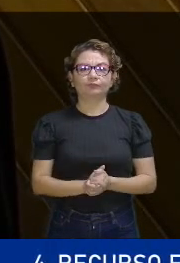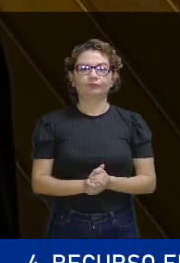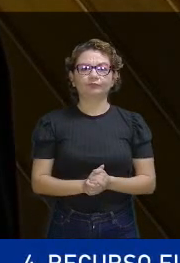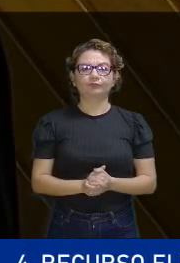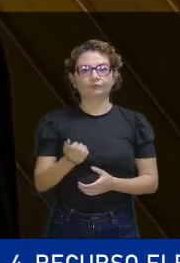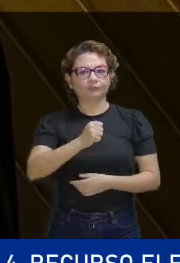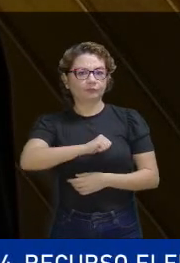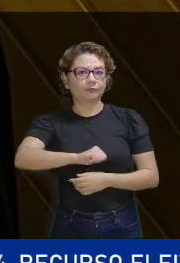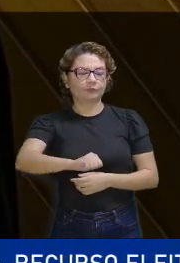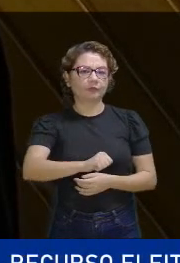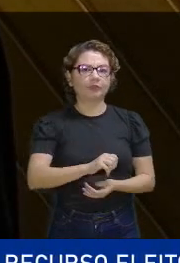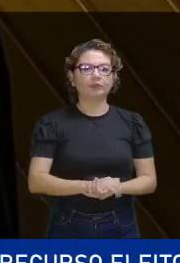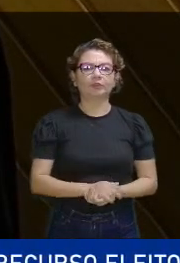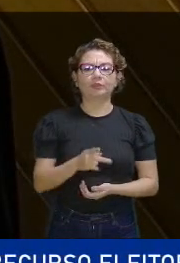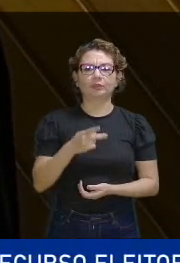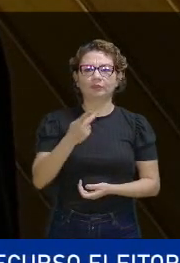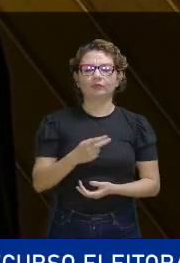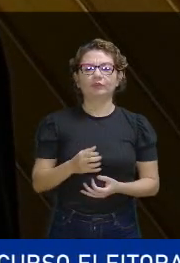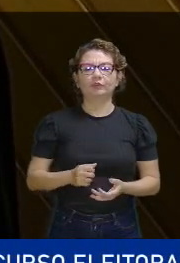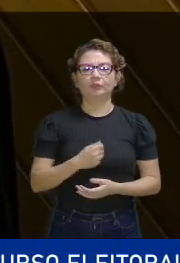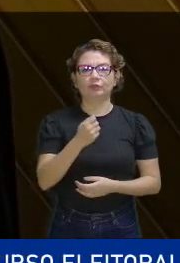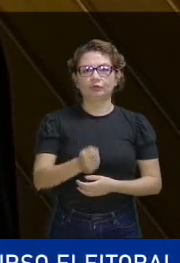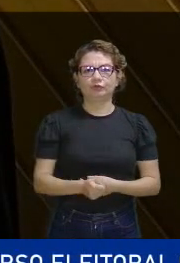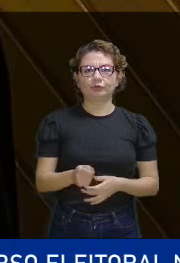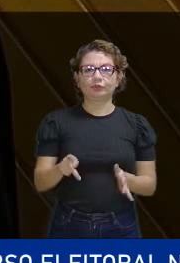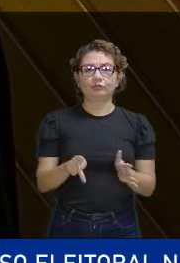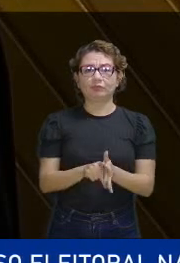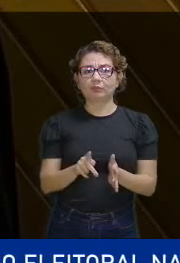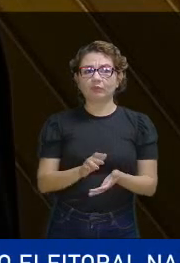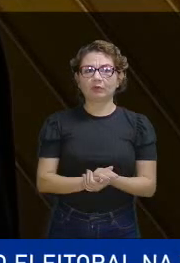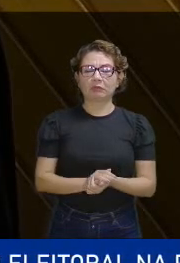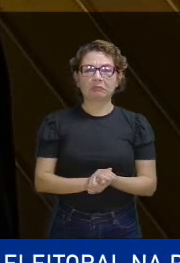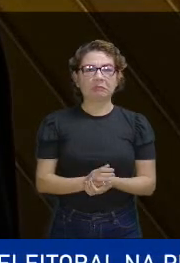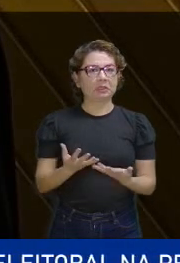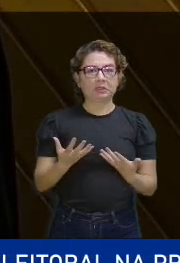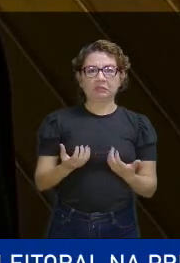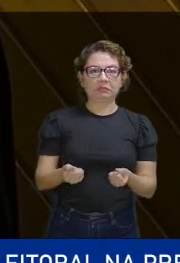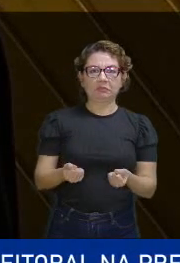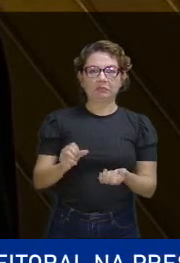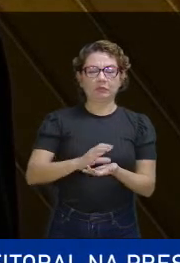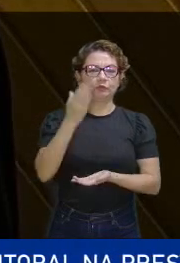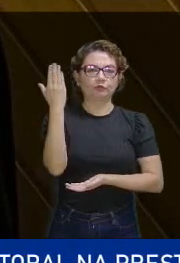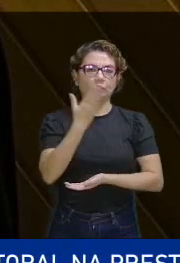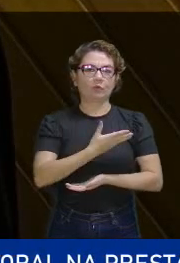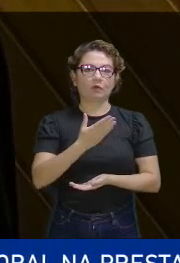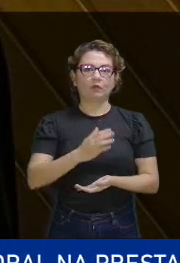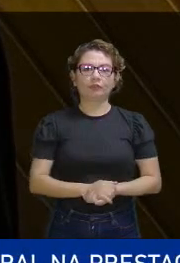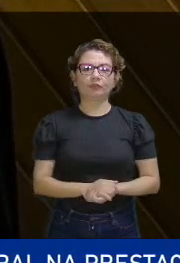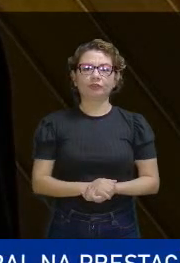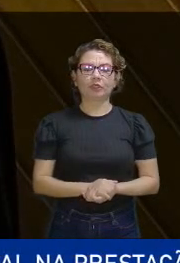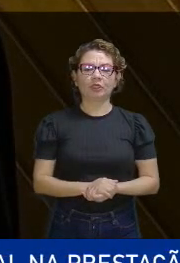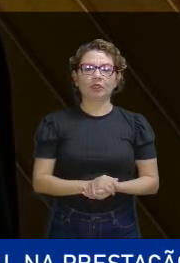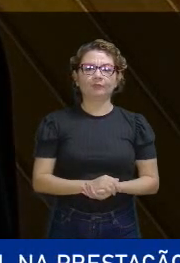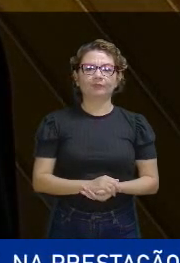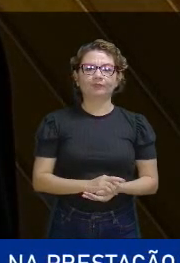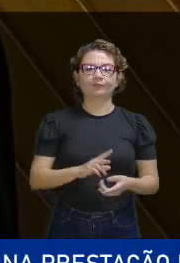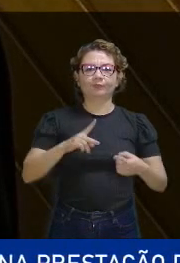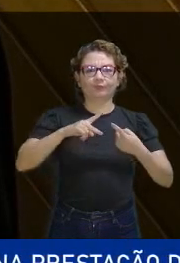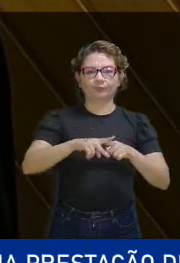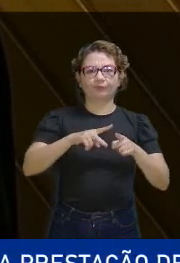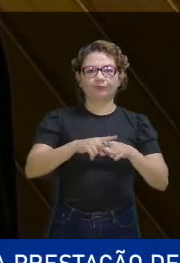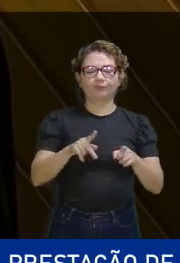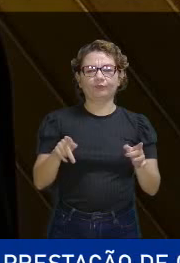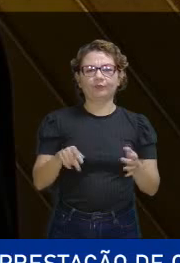defesa, ao argumento de que o juízo de origem deixou de apreciar a prestação de contas retificadora protocolada